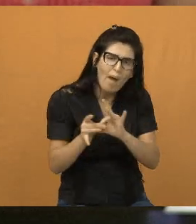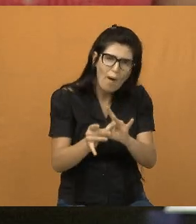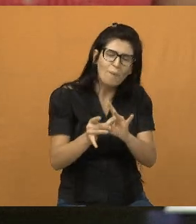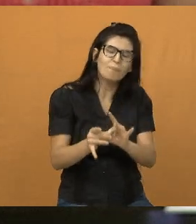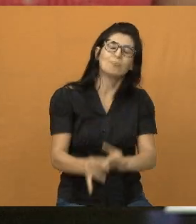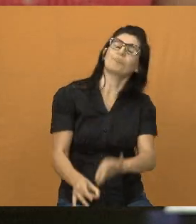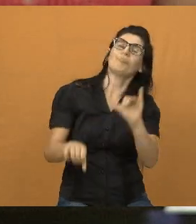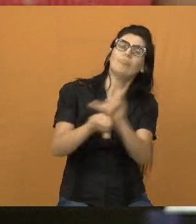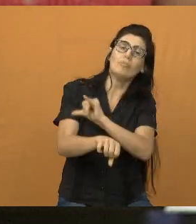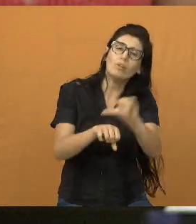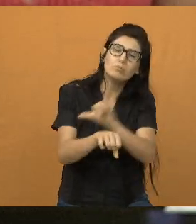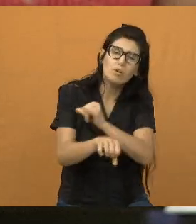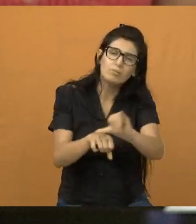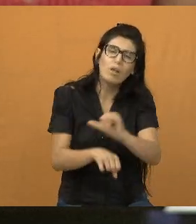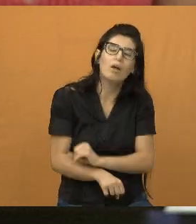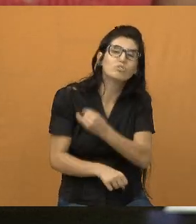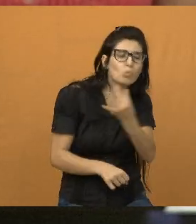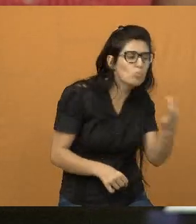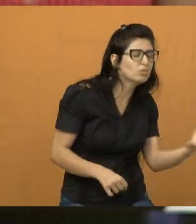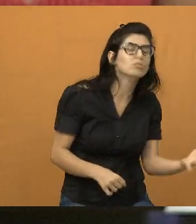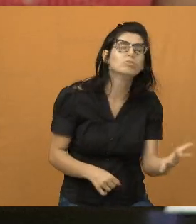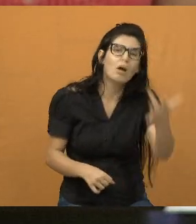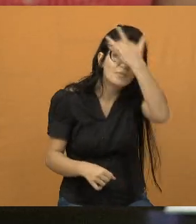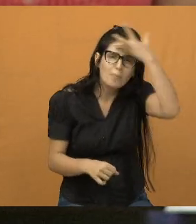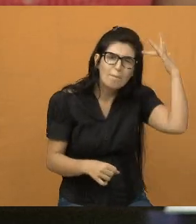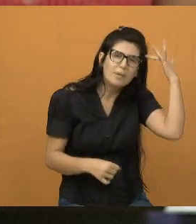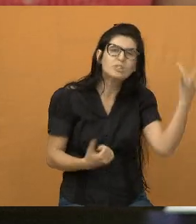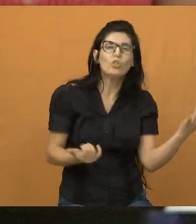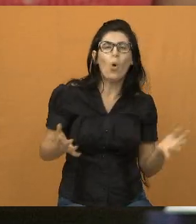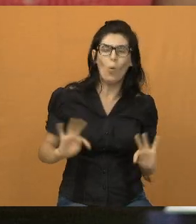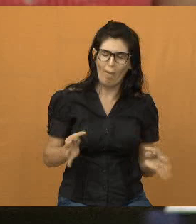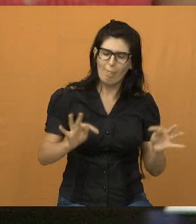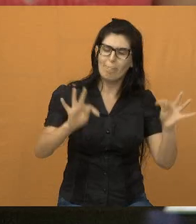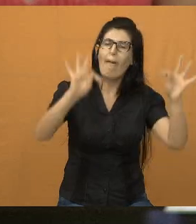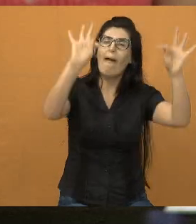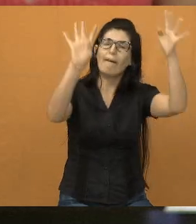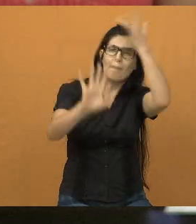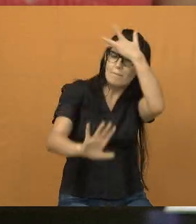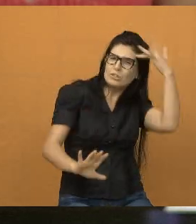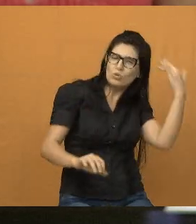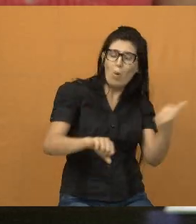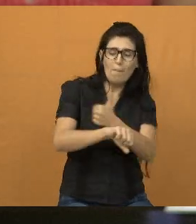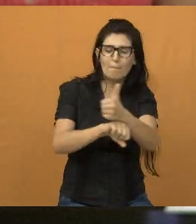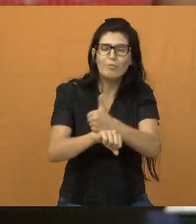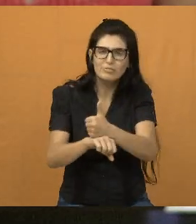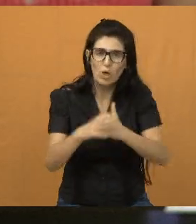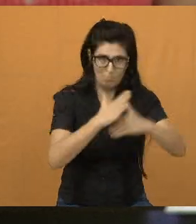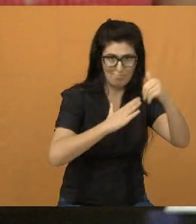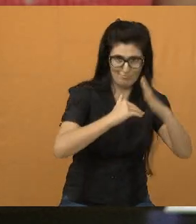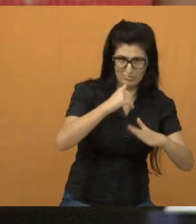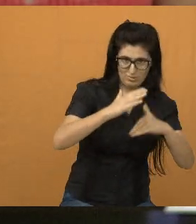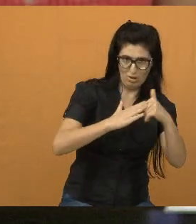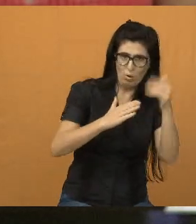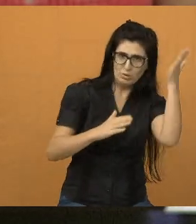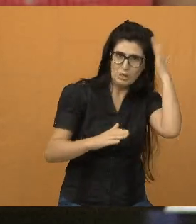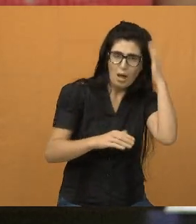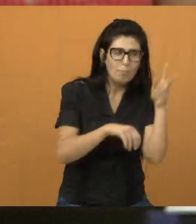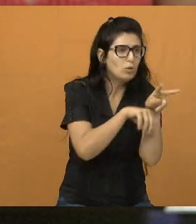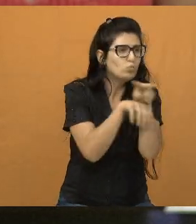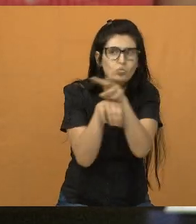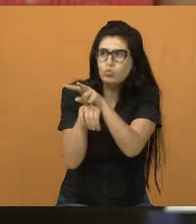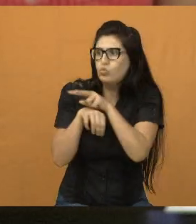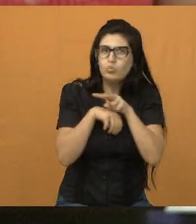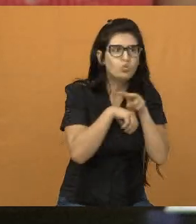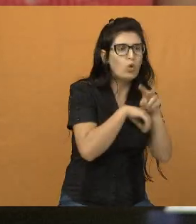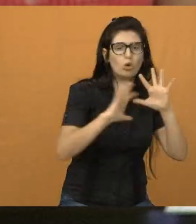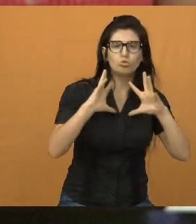um número de pessoas, de técnicos, de agentes, que percorrem todo o município.